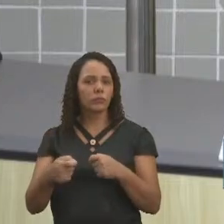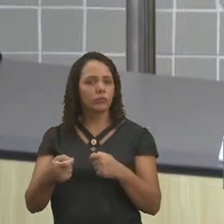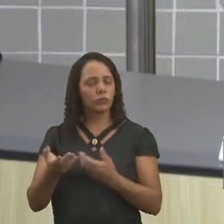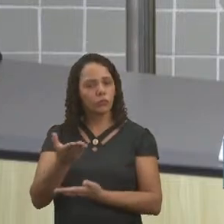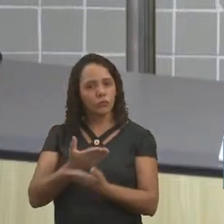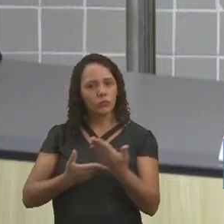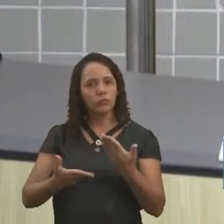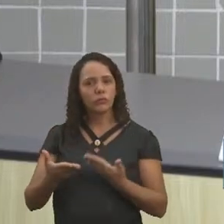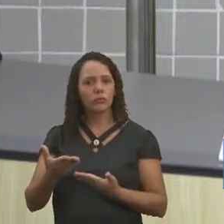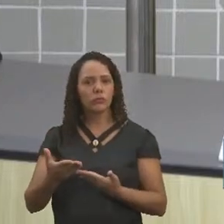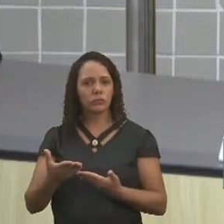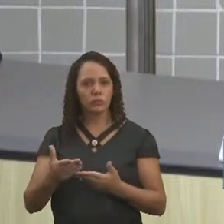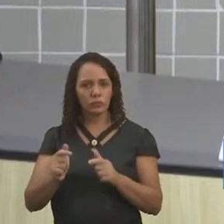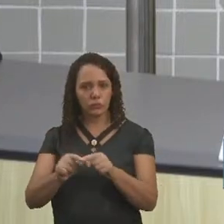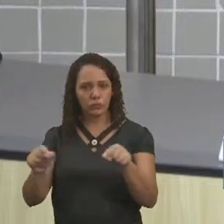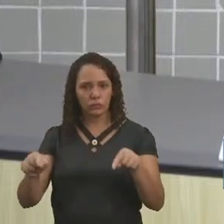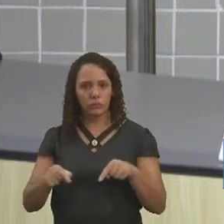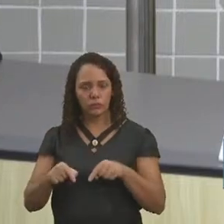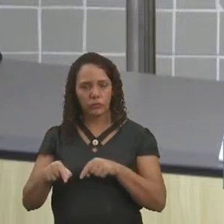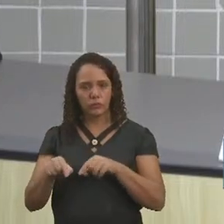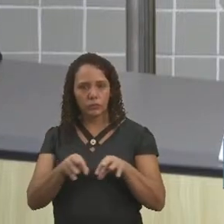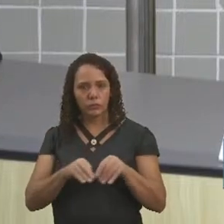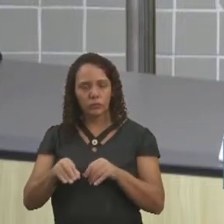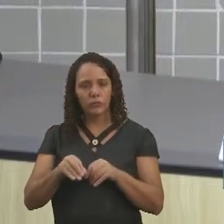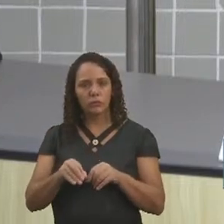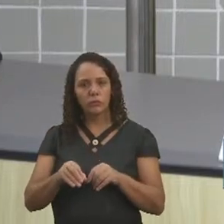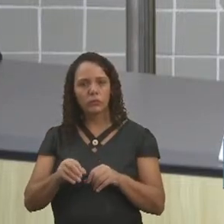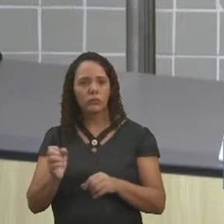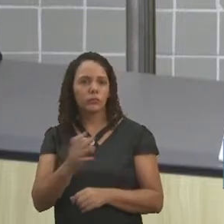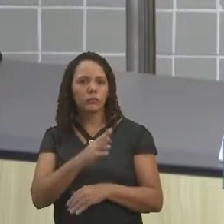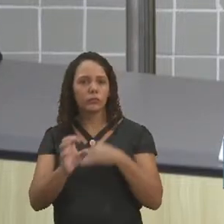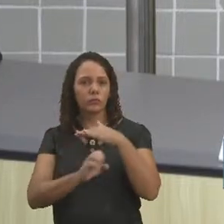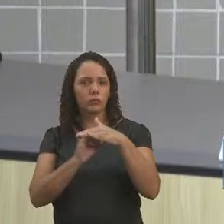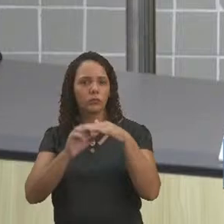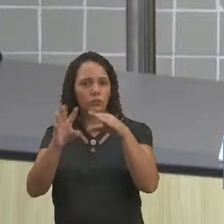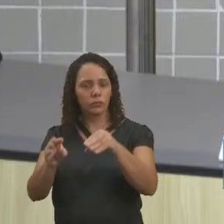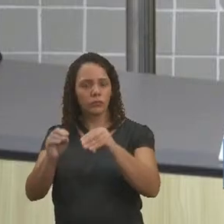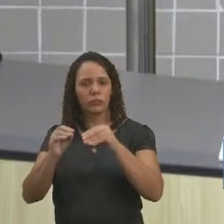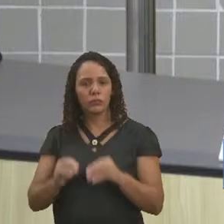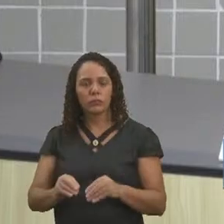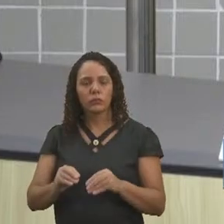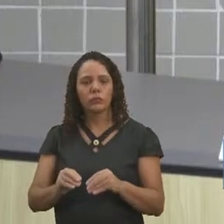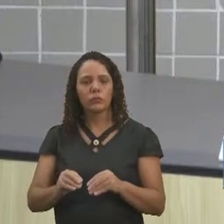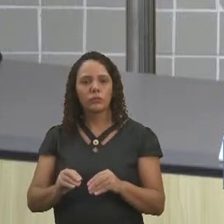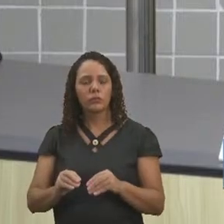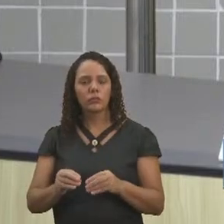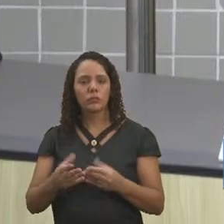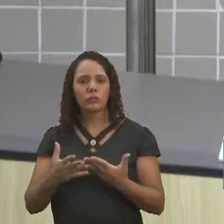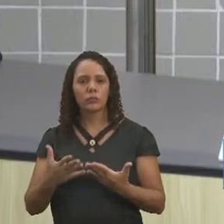esses terrenos, para que novas empresas cheguem à cidade, para que